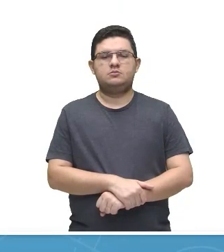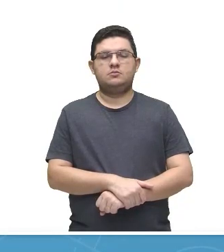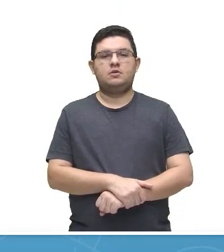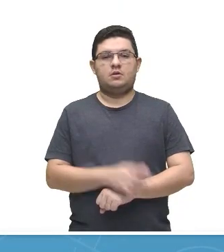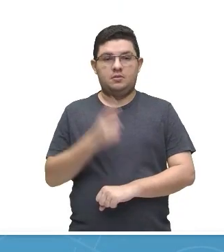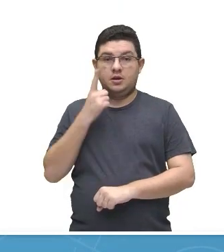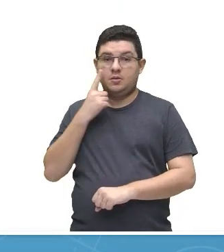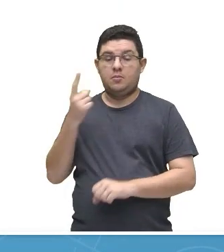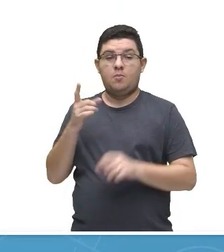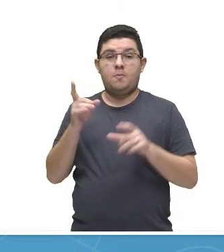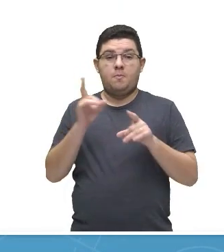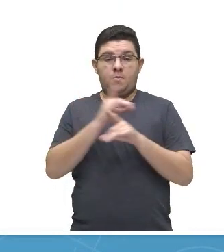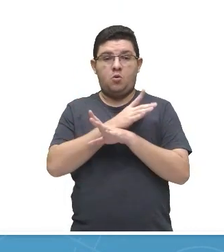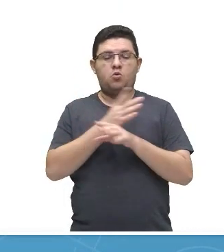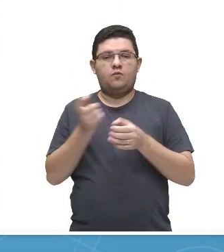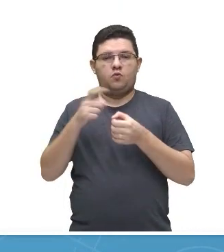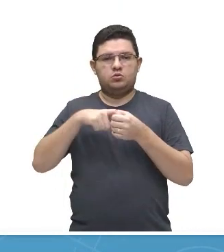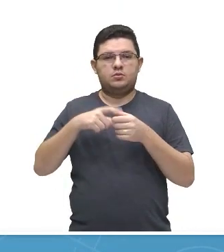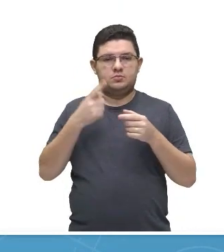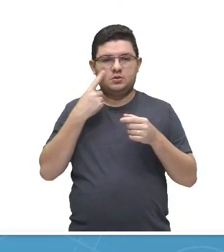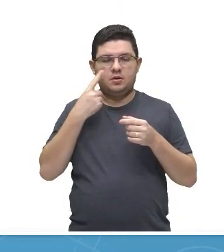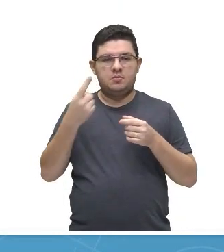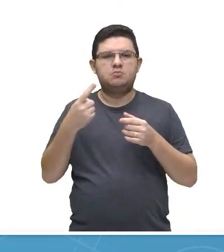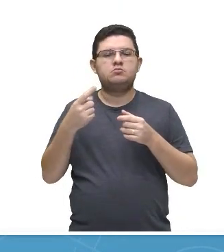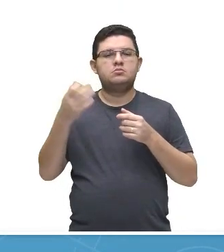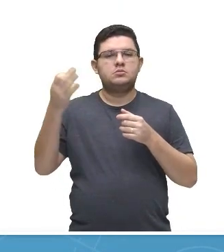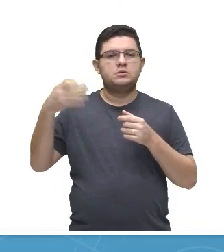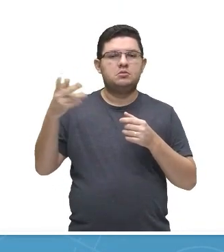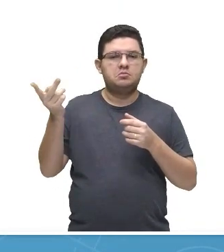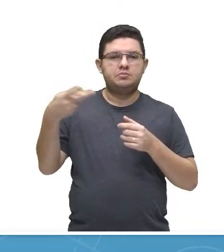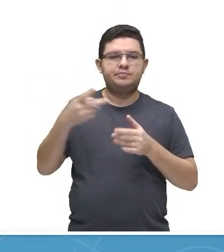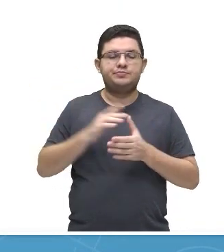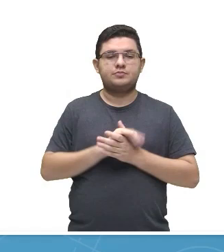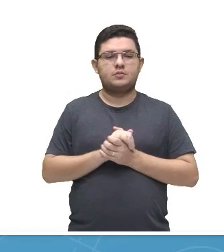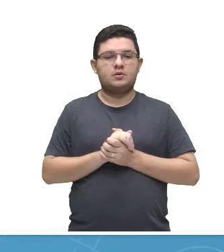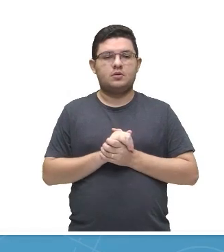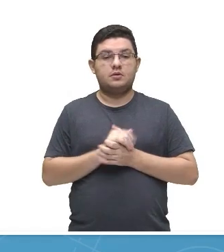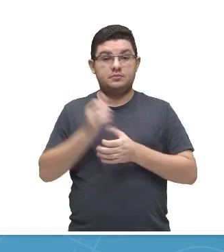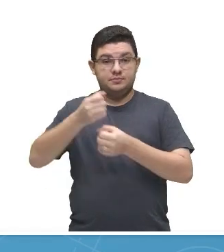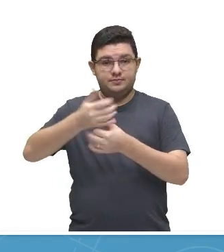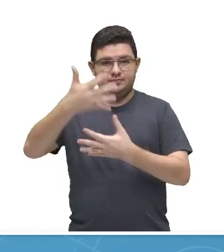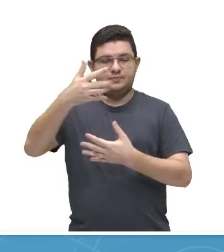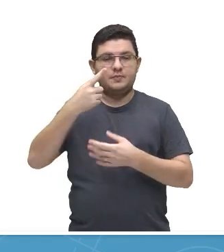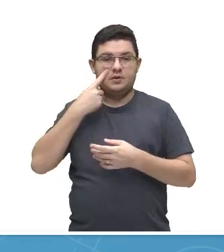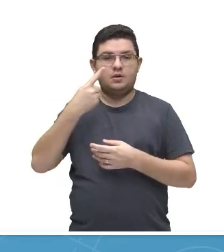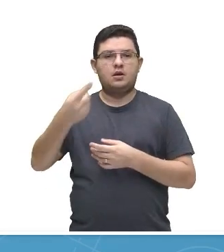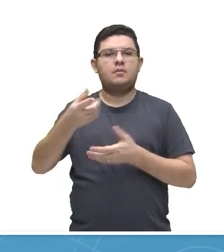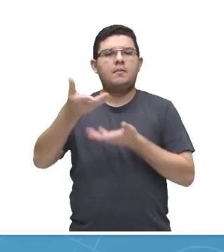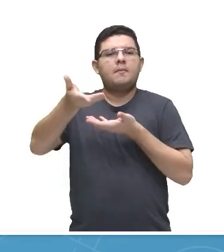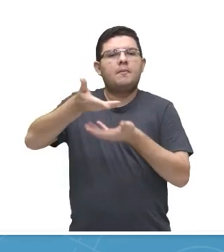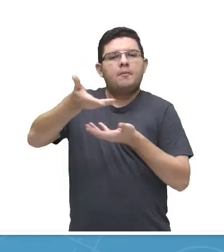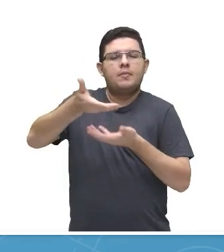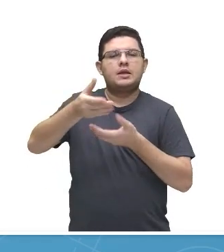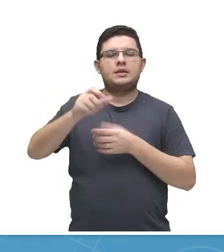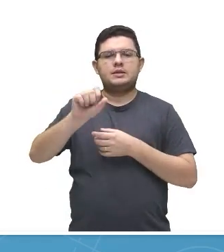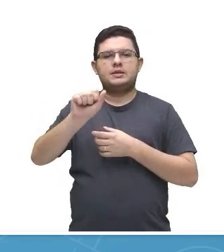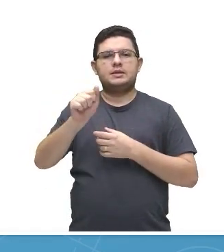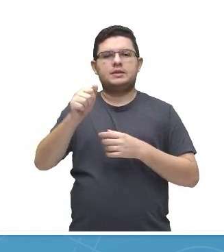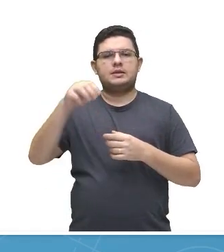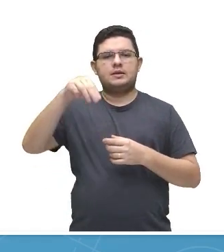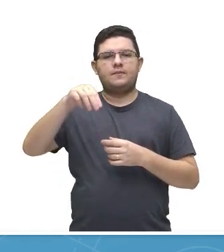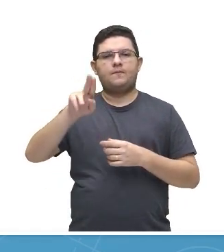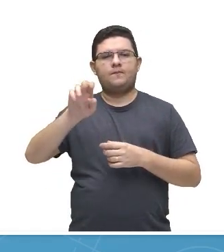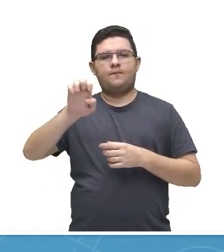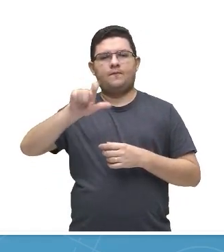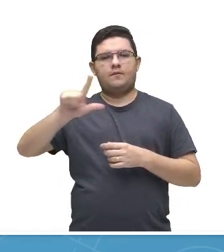pronto, gente, já voltamos. Quero registrar aqui a participação, deixa-me ver, do Samuel Henrique, olha aí, da